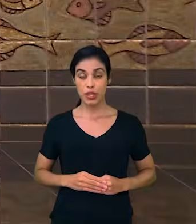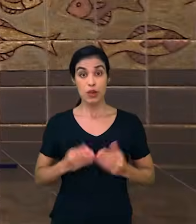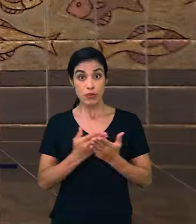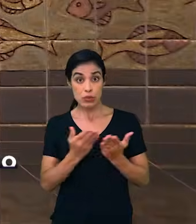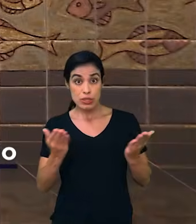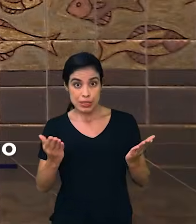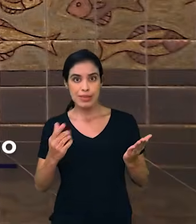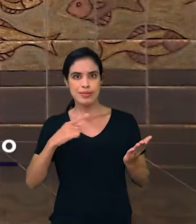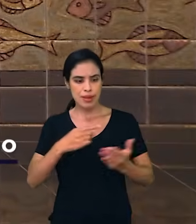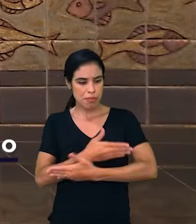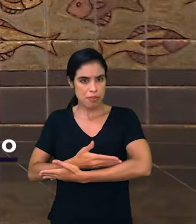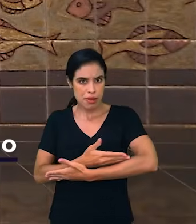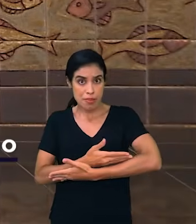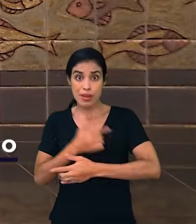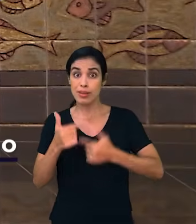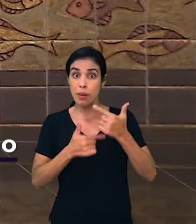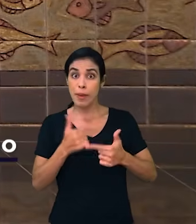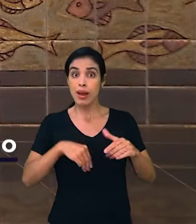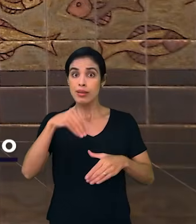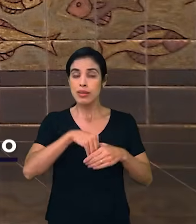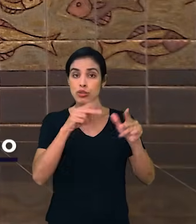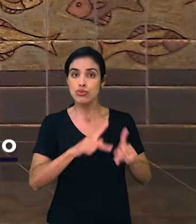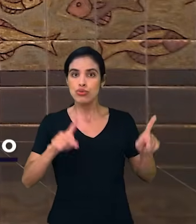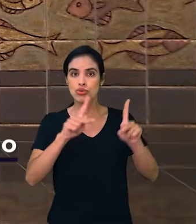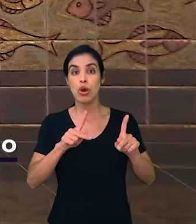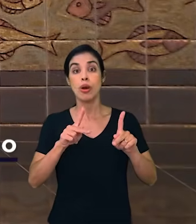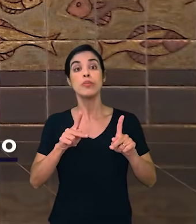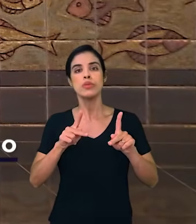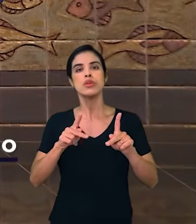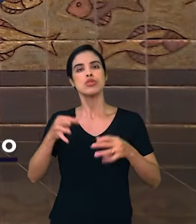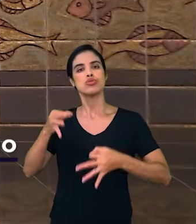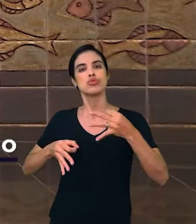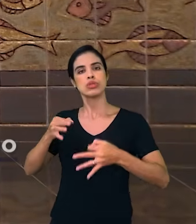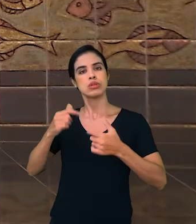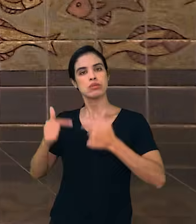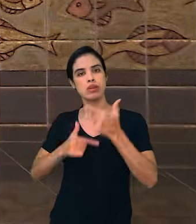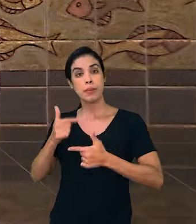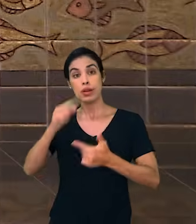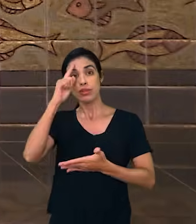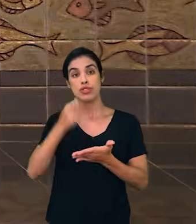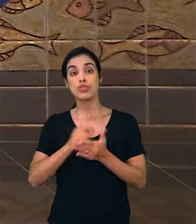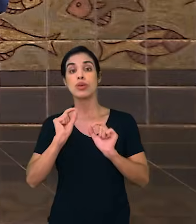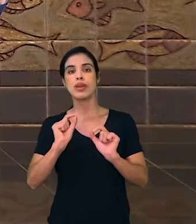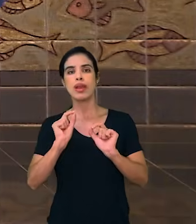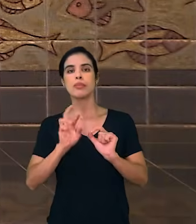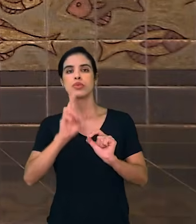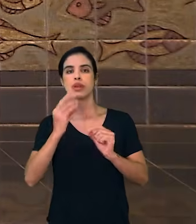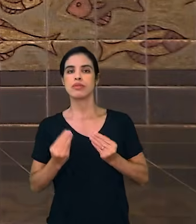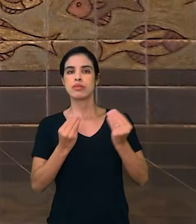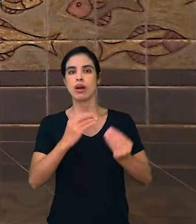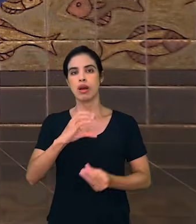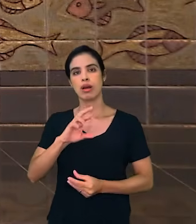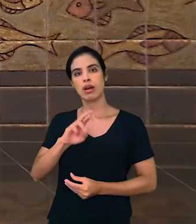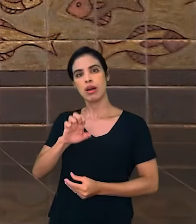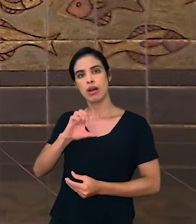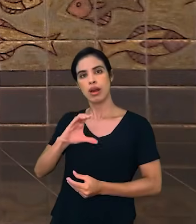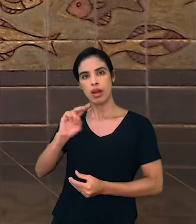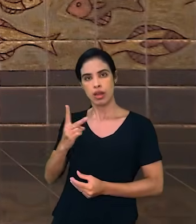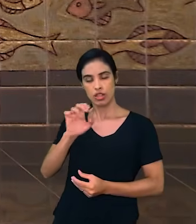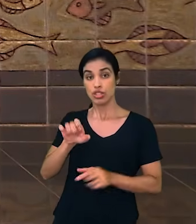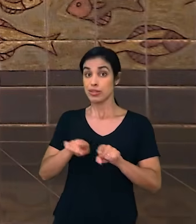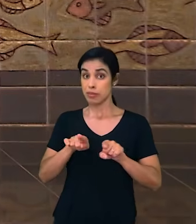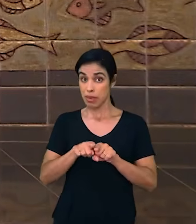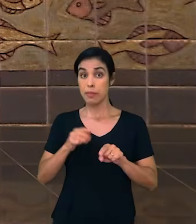Atenção, mães que trabalham em shopping. A Justiça definiu de quem é a responsabilidade pelo auxílio creche. E para evitar greves no país, o